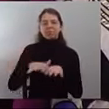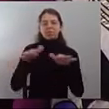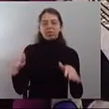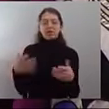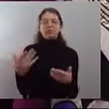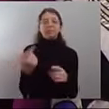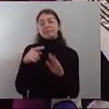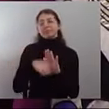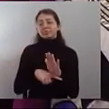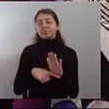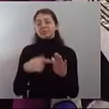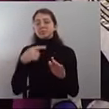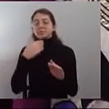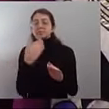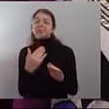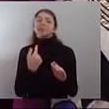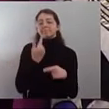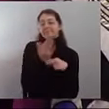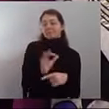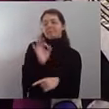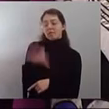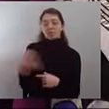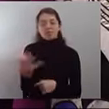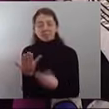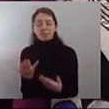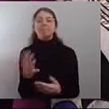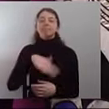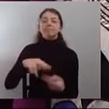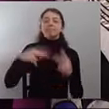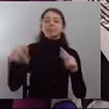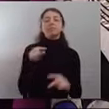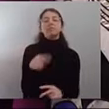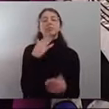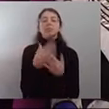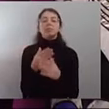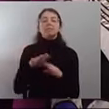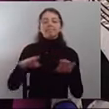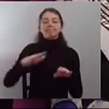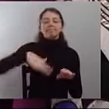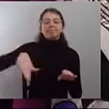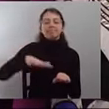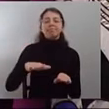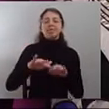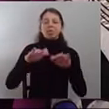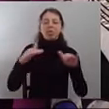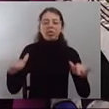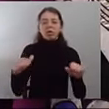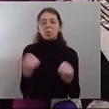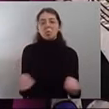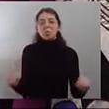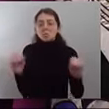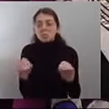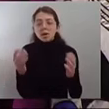exemplo. Este é um município que não deu nenhum passo para a criação de espaços de amortecimento ao longo da Ribeira de Algés e da Outrela, defendendo e